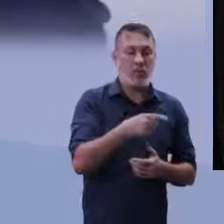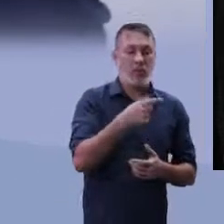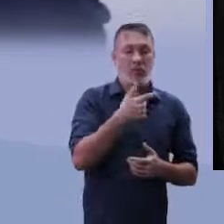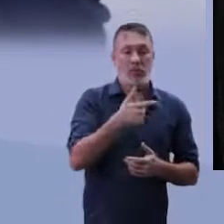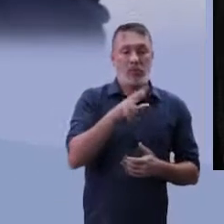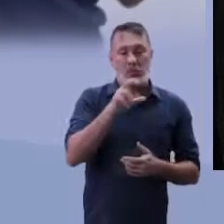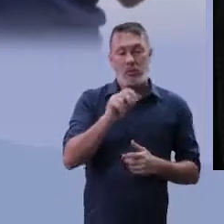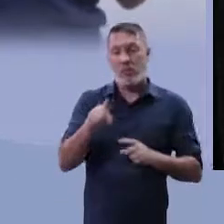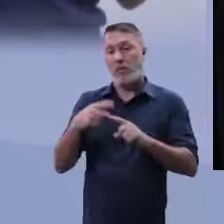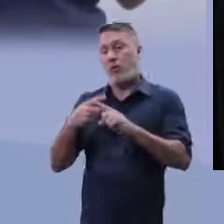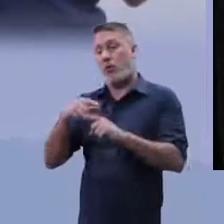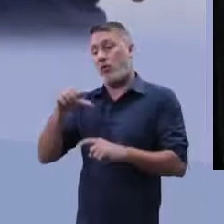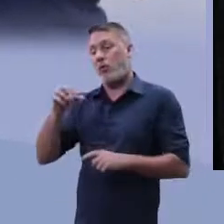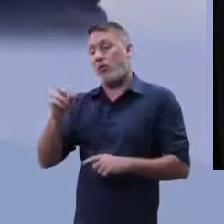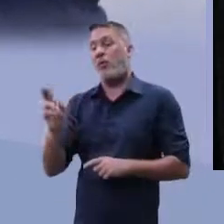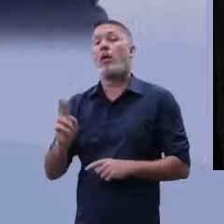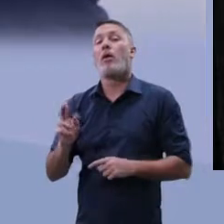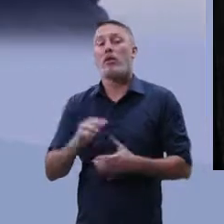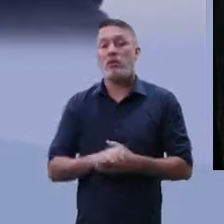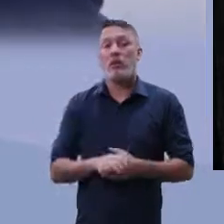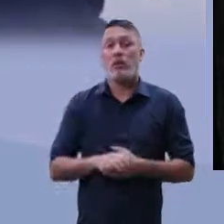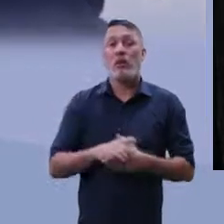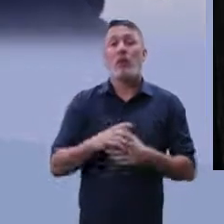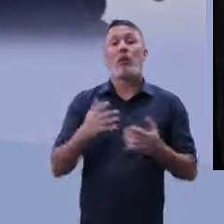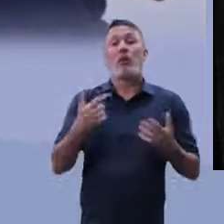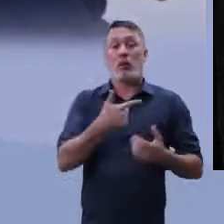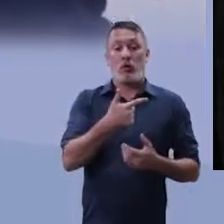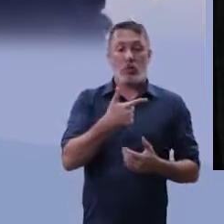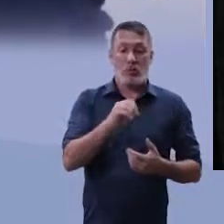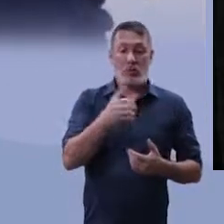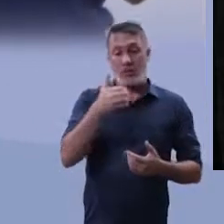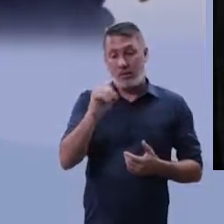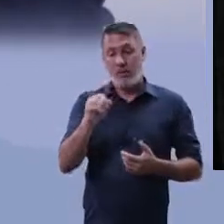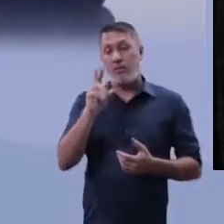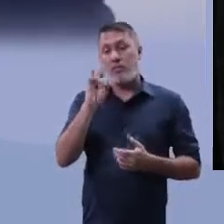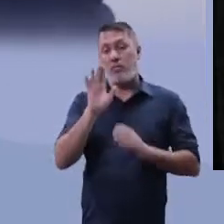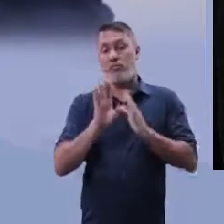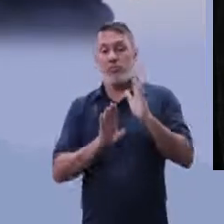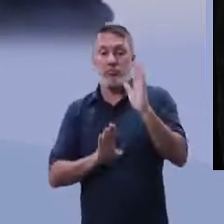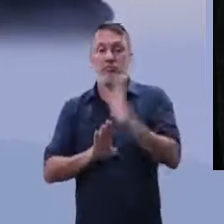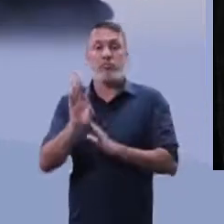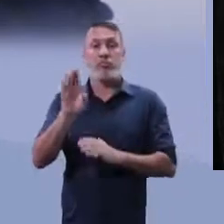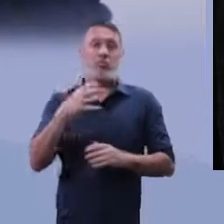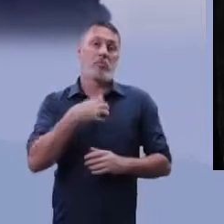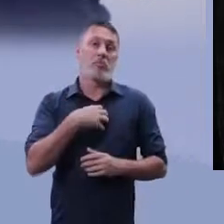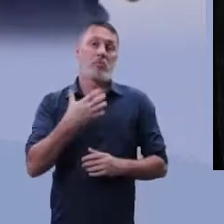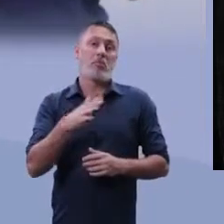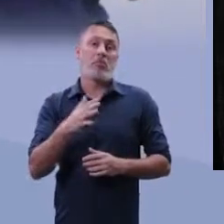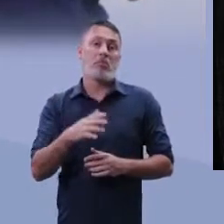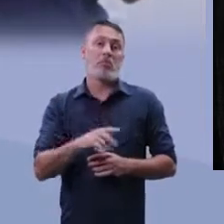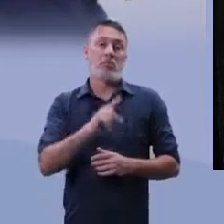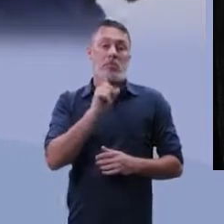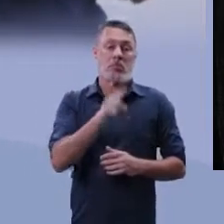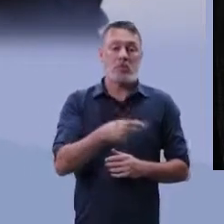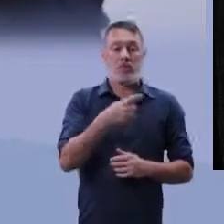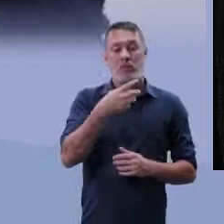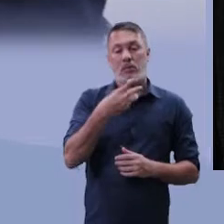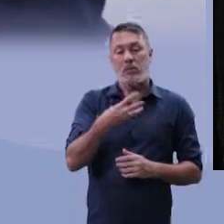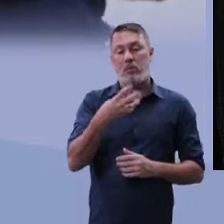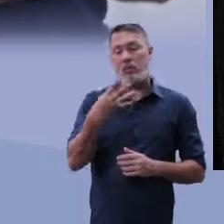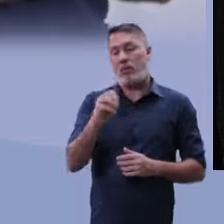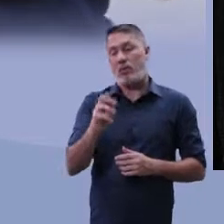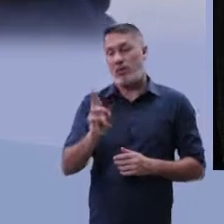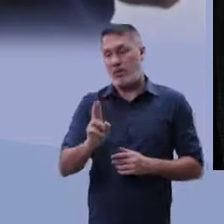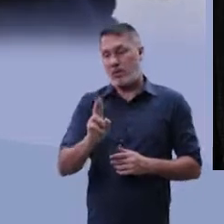R$ 90. 1.250 mais R$ 90, você vai ter em 2010 um rendimento médio